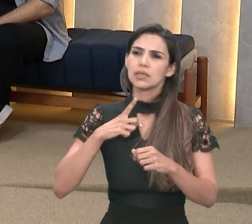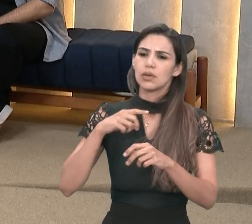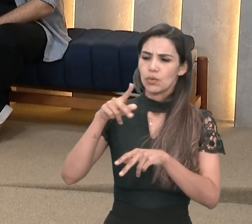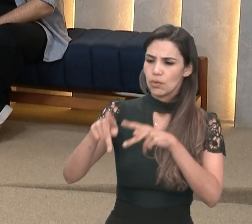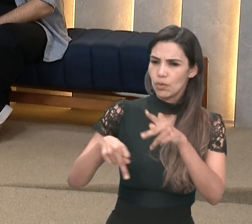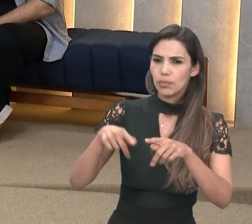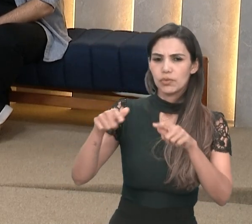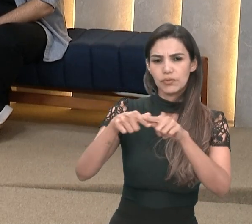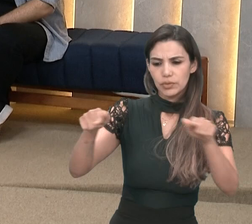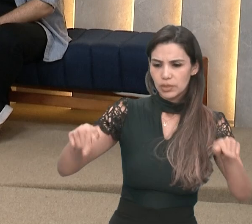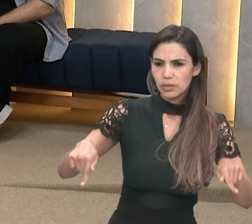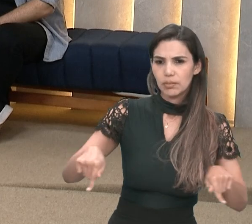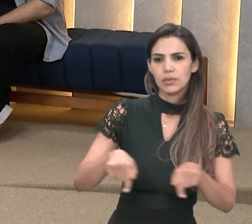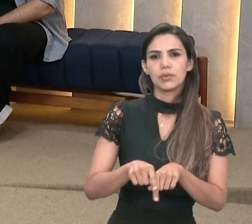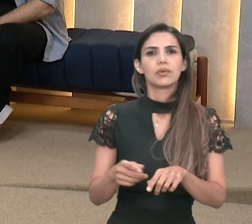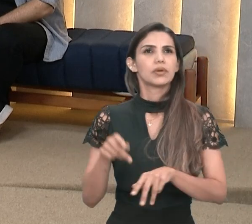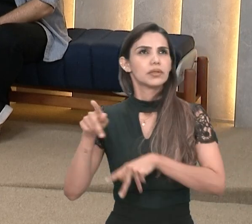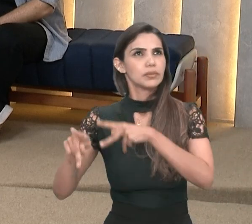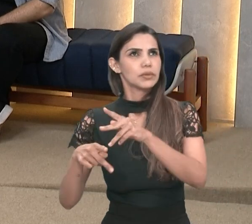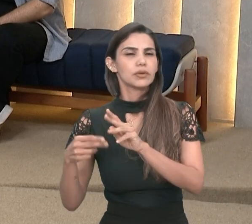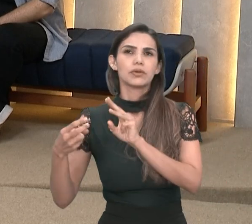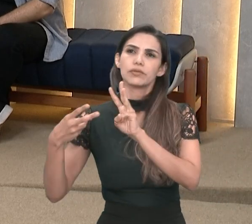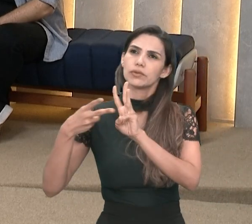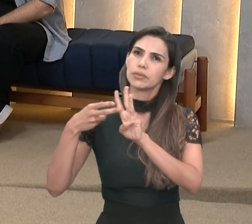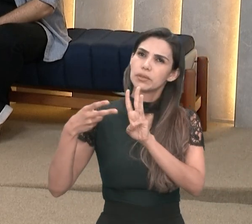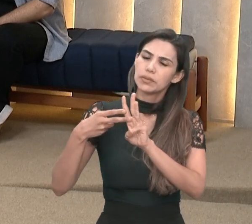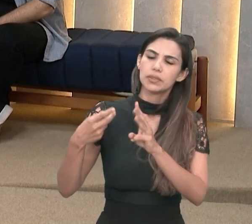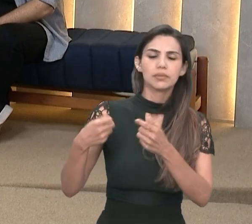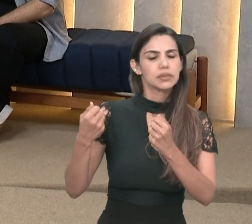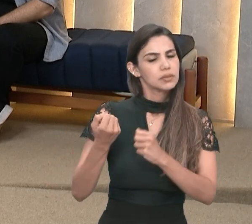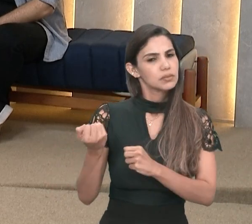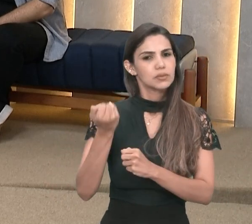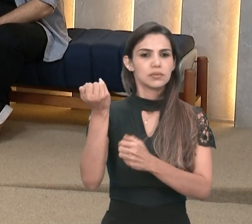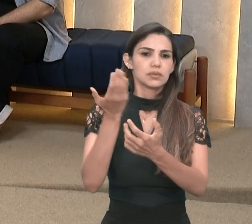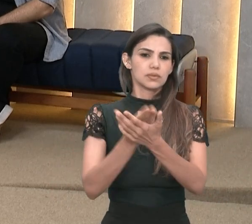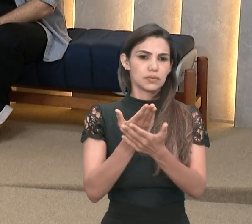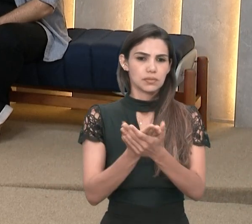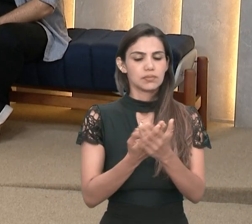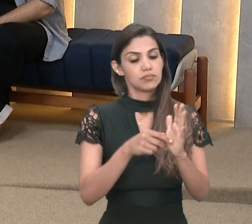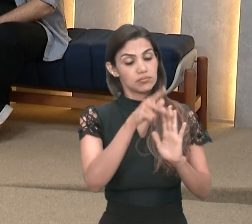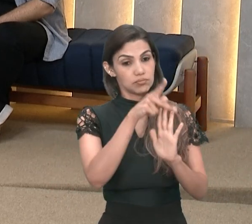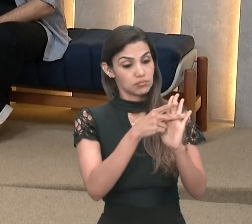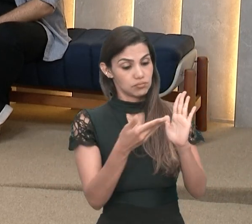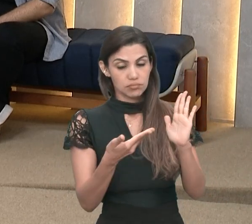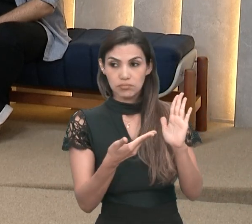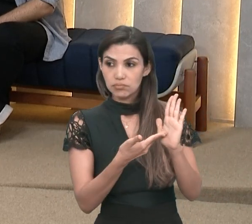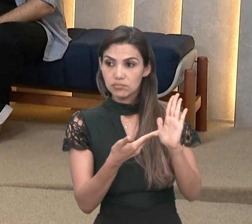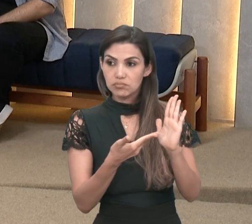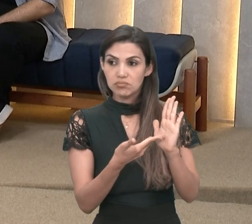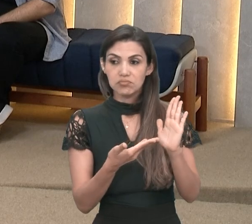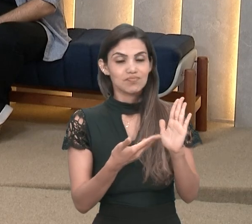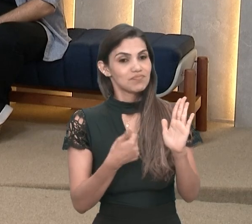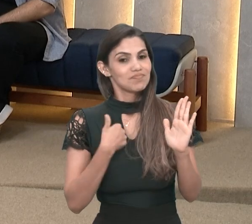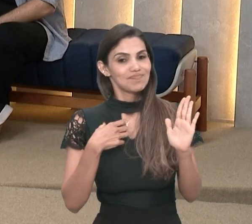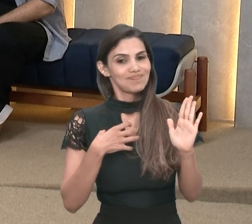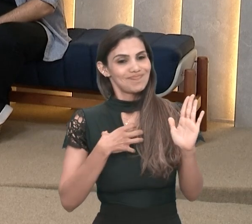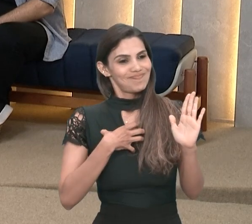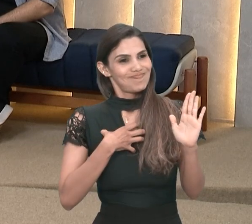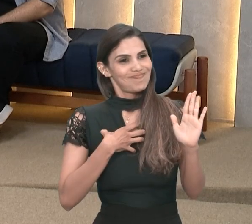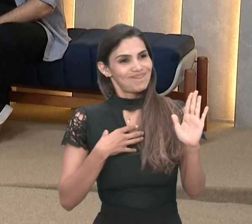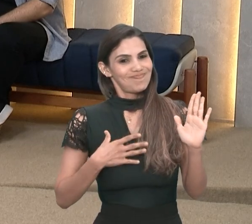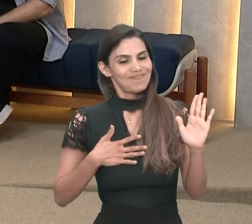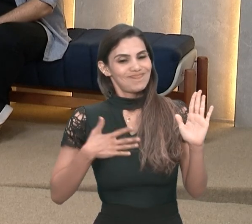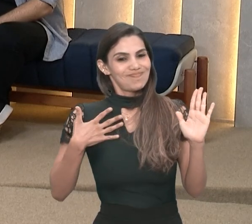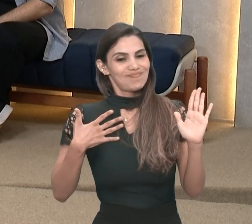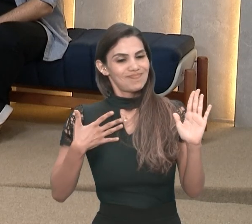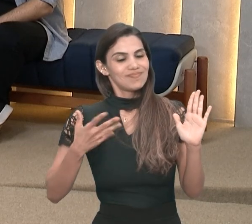tanta gente, né, professor? É tanta gente e tantos mundos, né? E a Magnífica tem a satisfação de dizer que nós